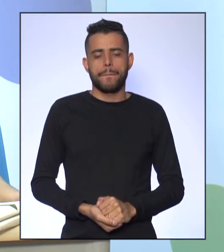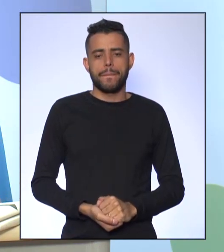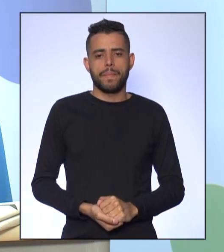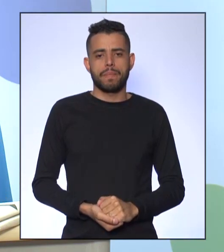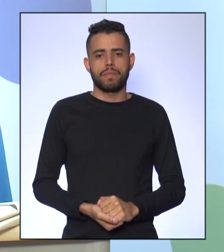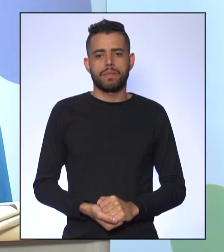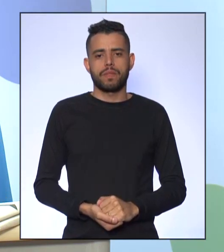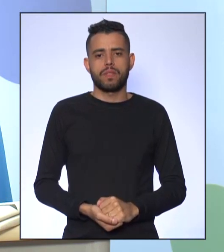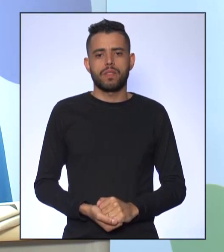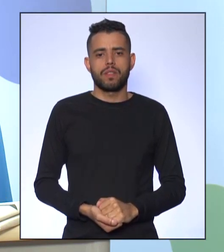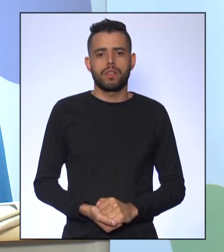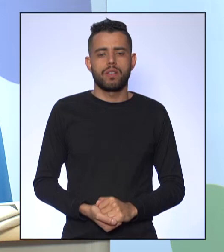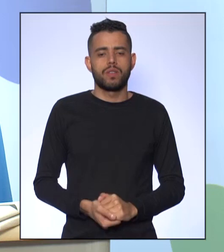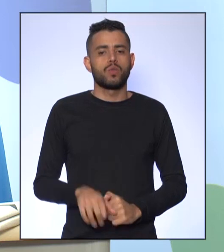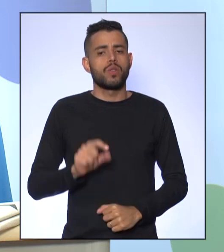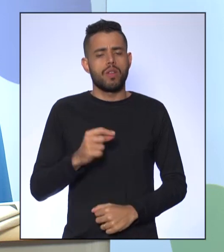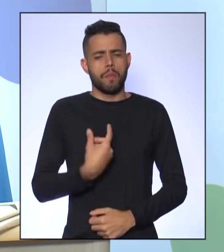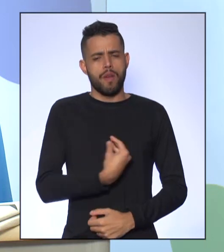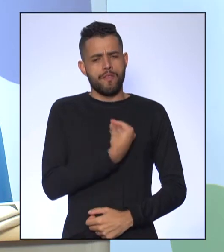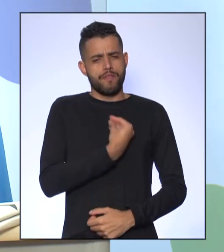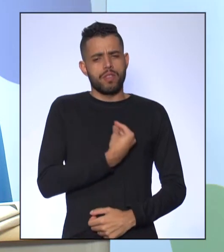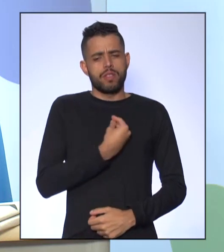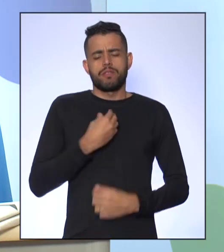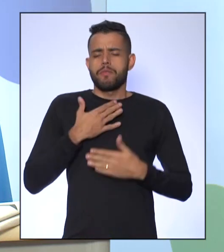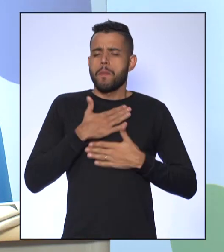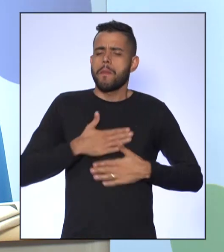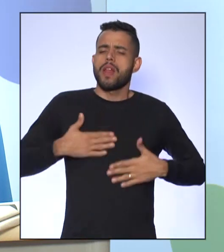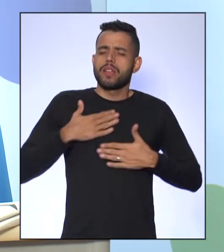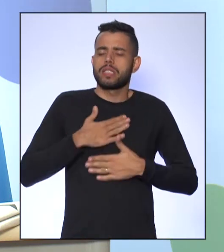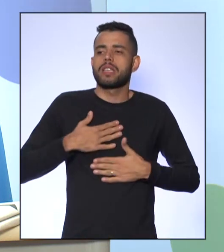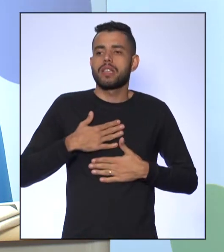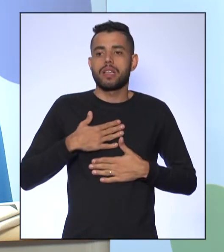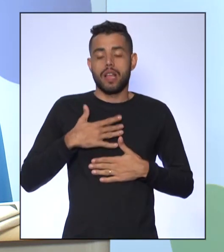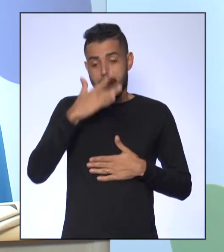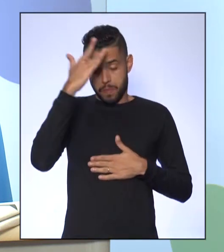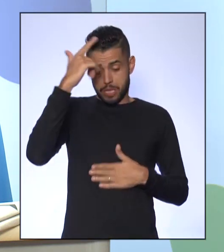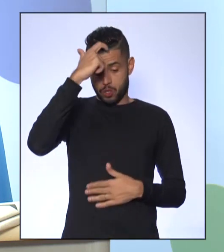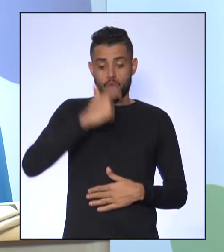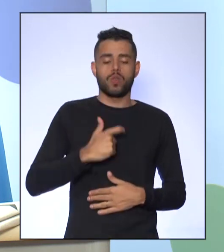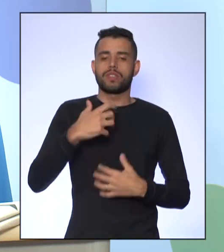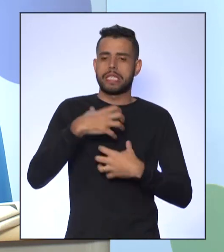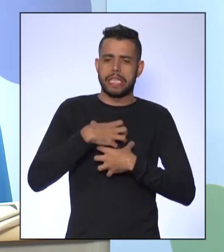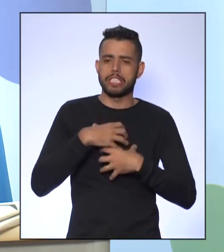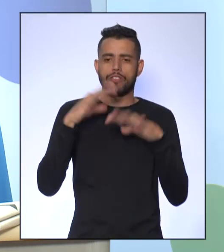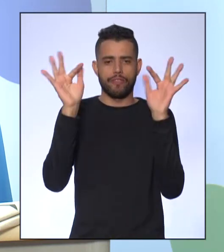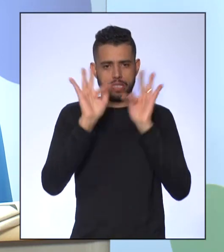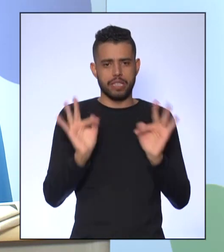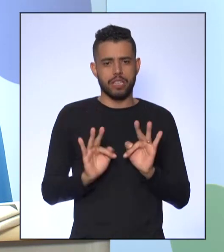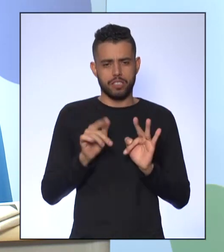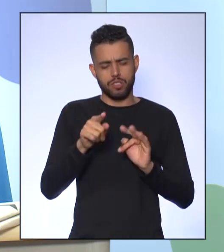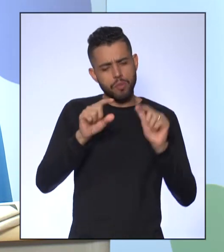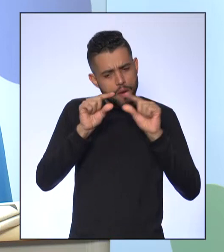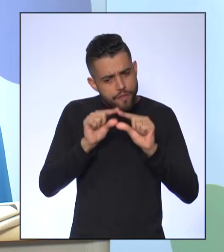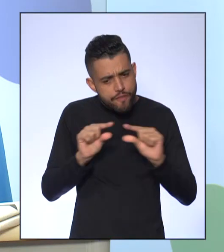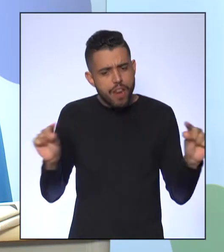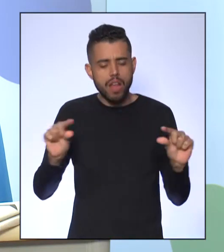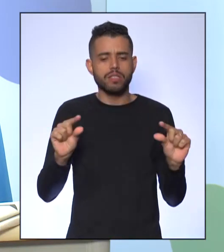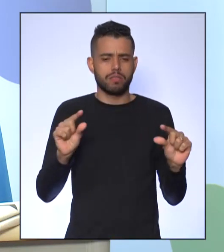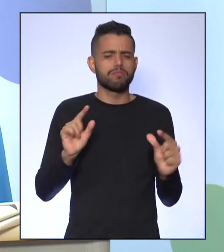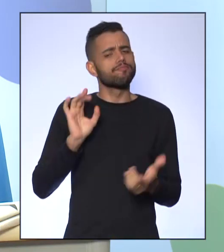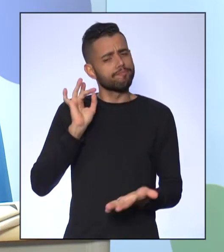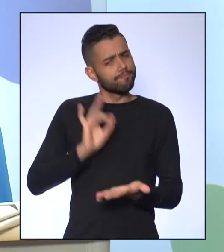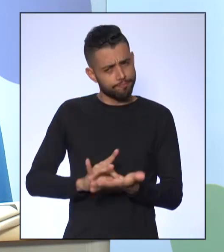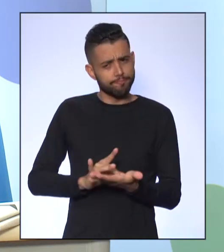somente uma vida de prazer conduz o homem à felicidade. Essa é uma frase, né? Uma afirmação,